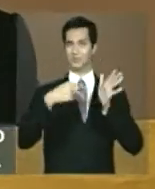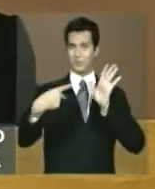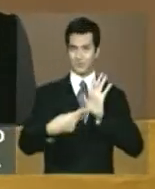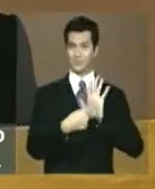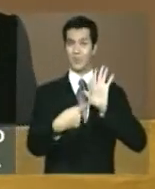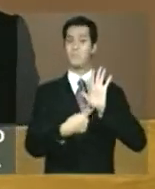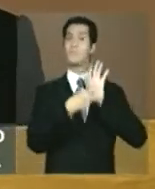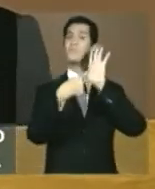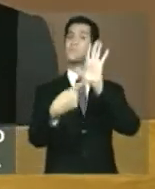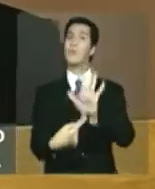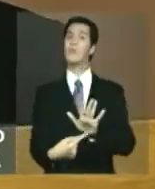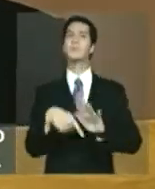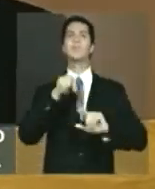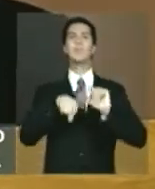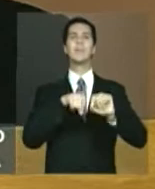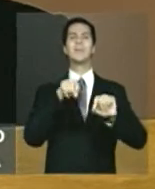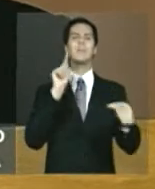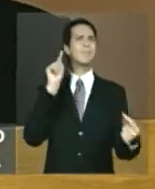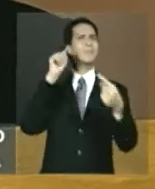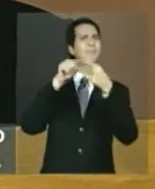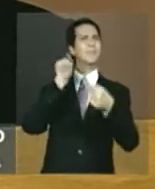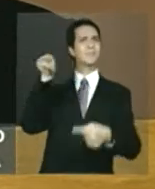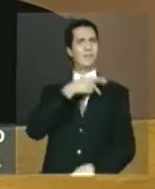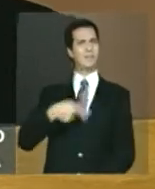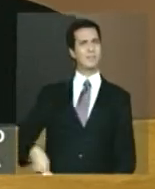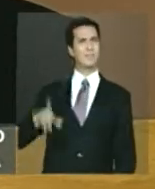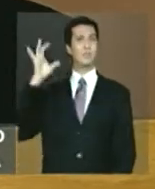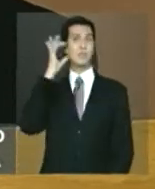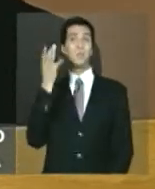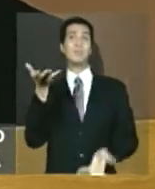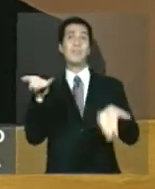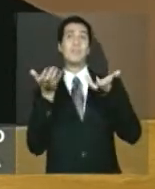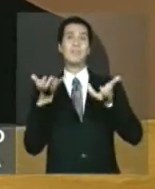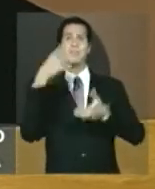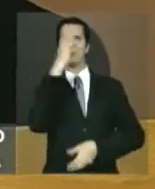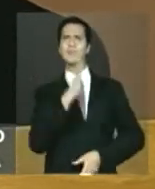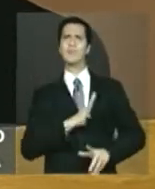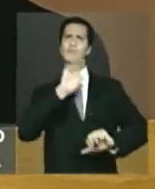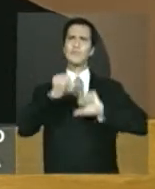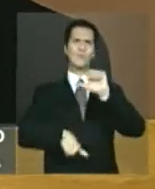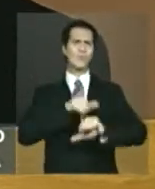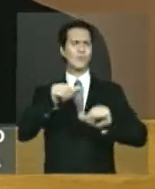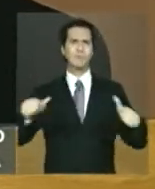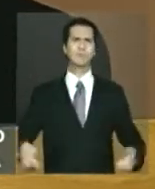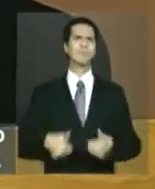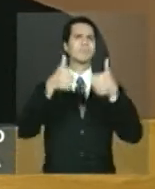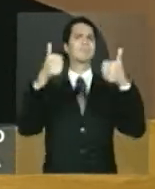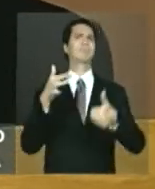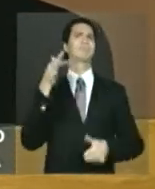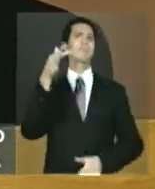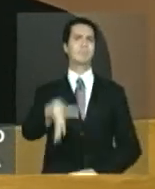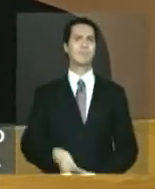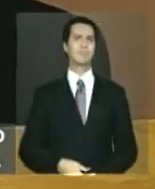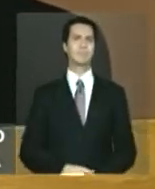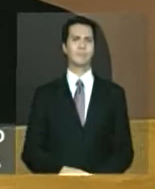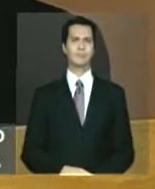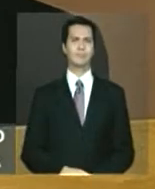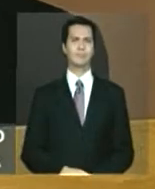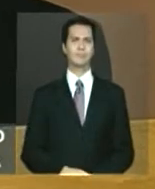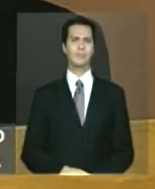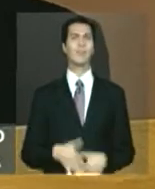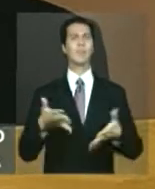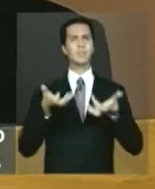obsessão da presidenta Dilma de mudar esse país para melhor